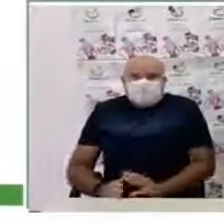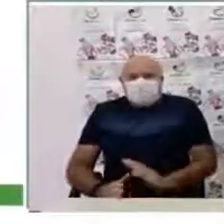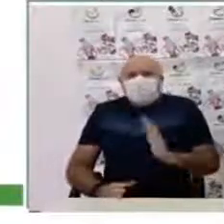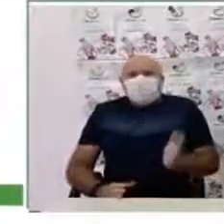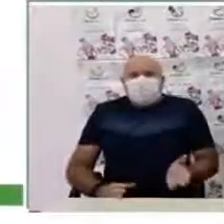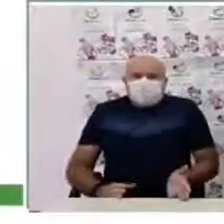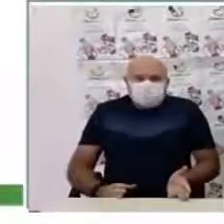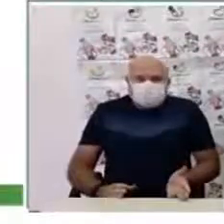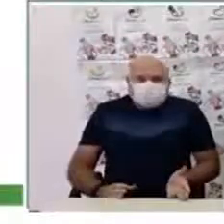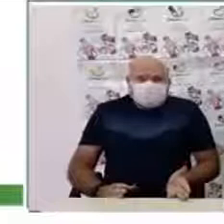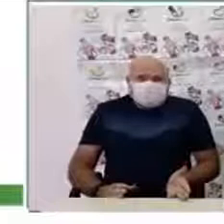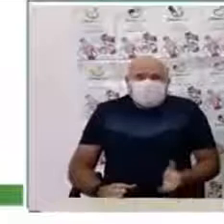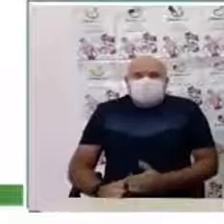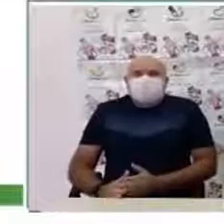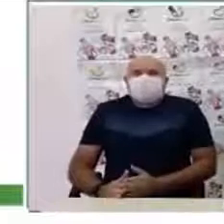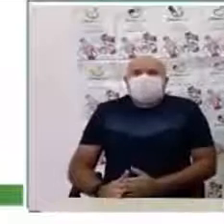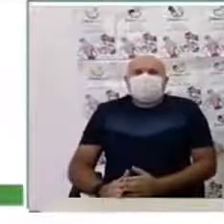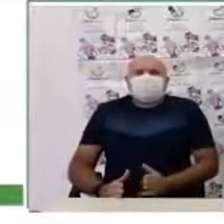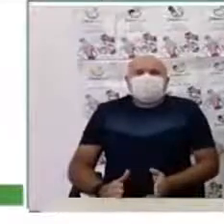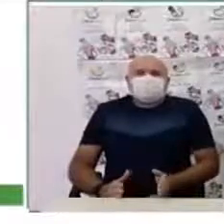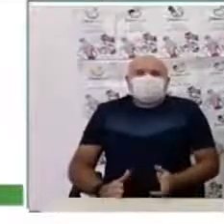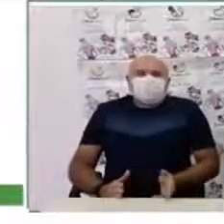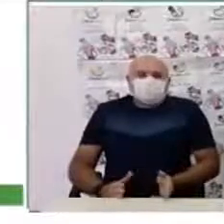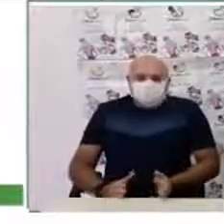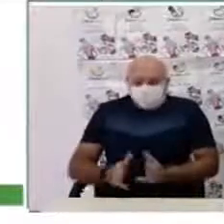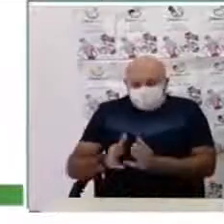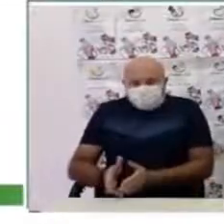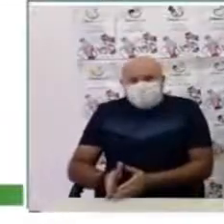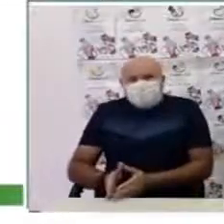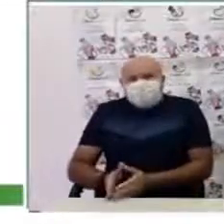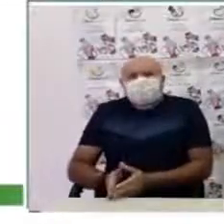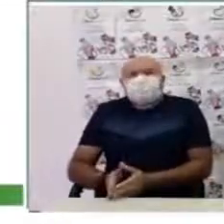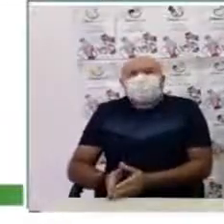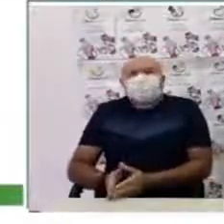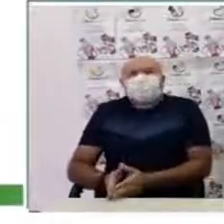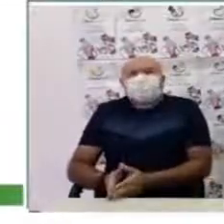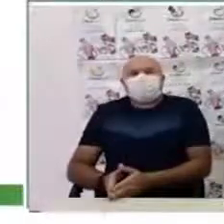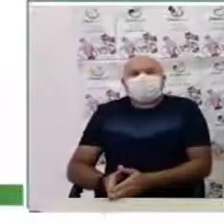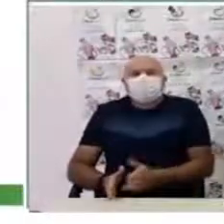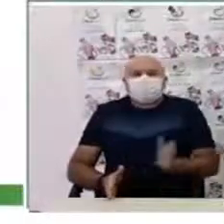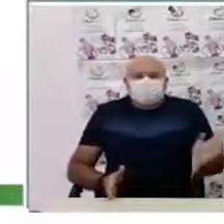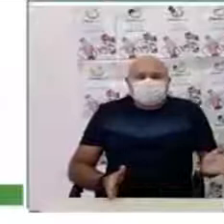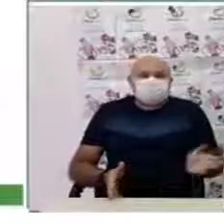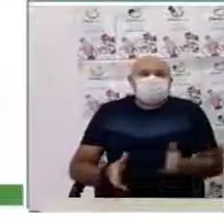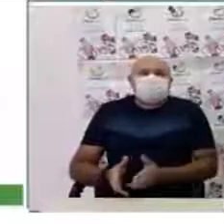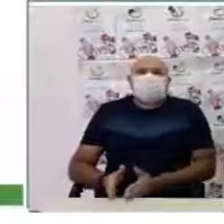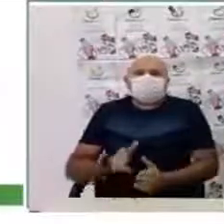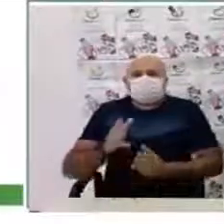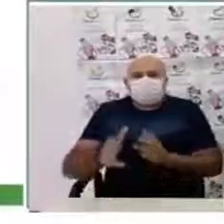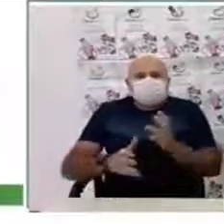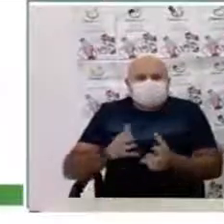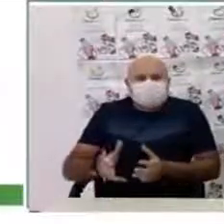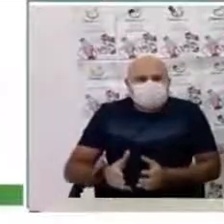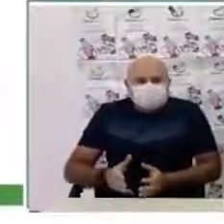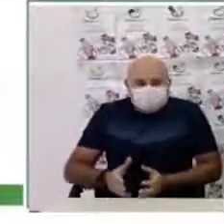que derrubou as características do modelo atômico de Dalton, que aí vem as características do modelo atômico de Thomson, e o professor Massogel vai